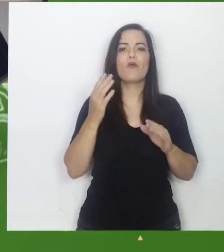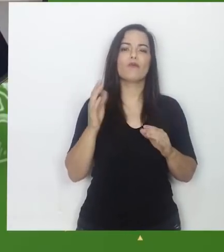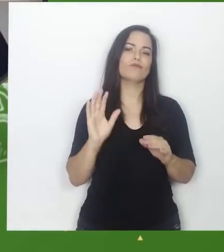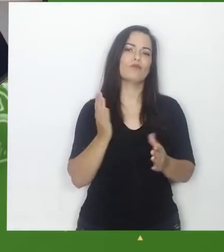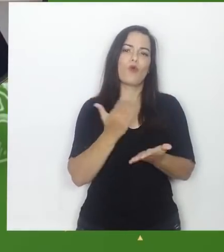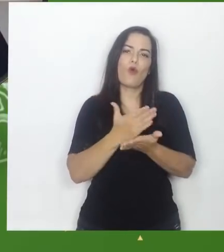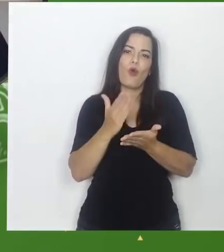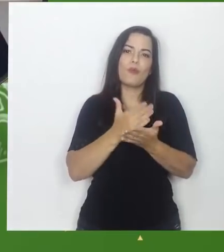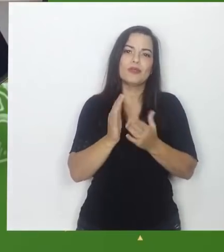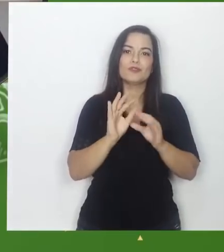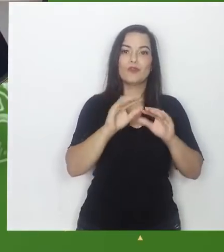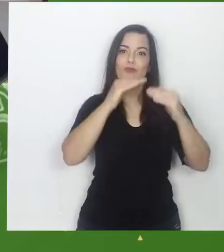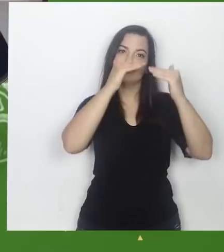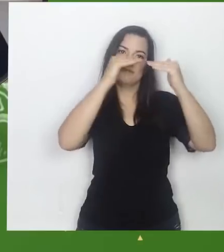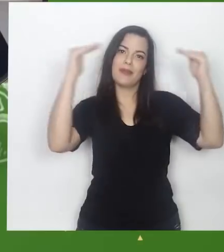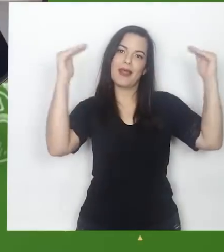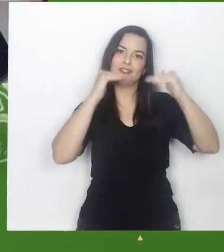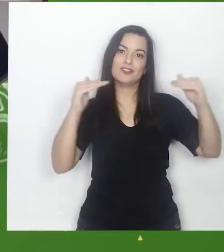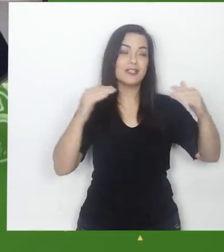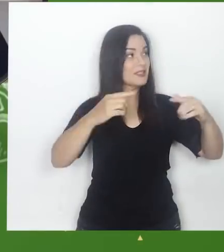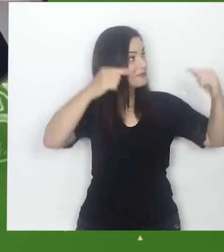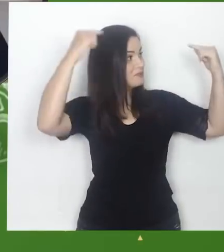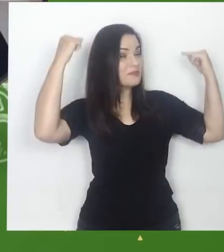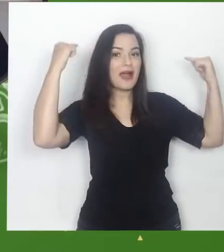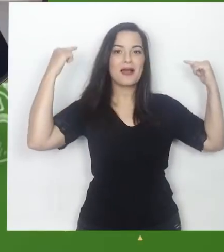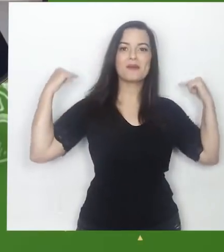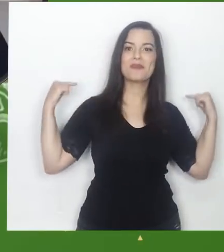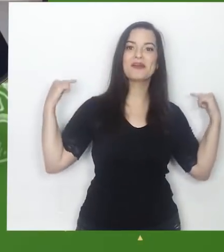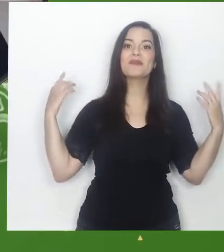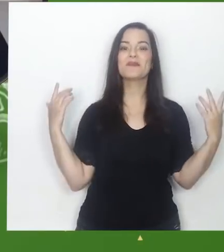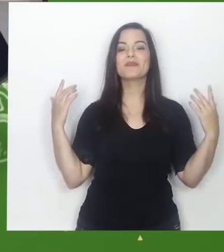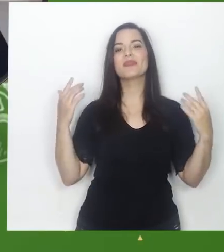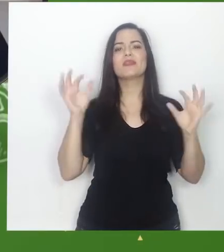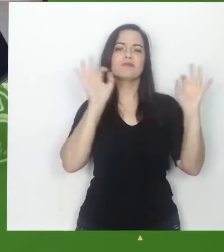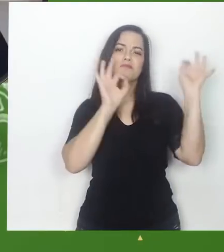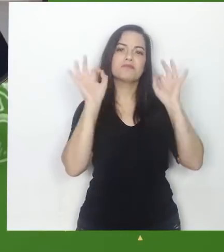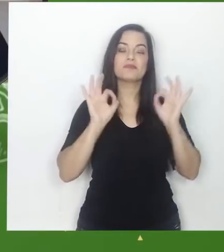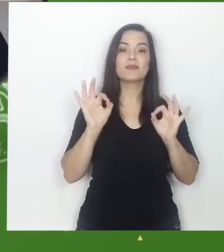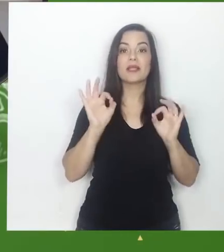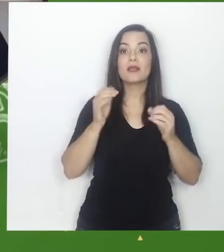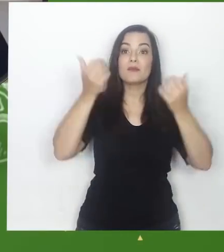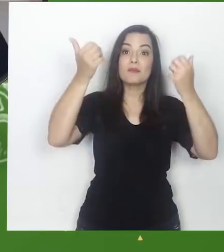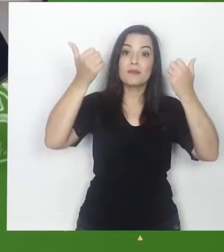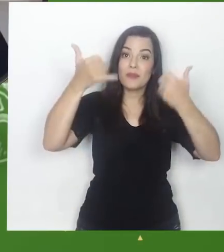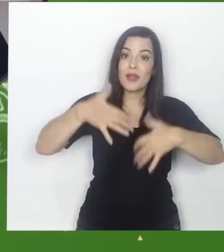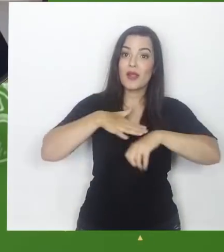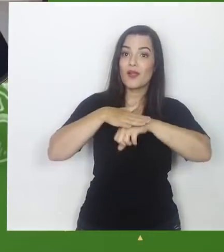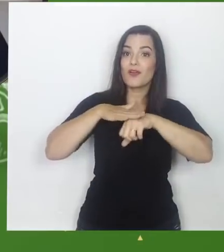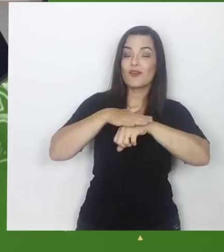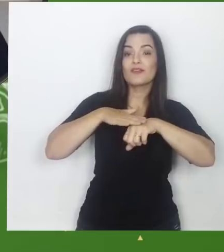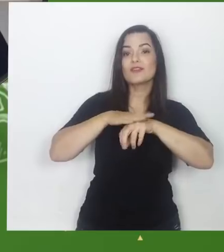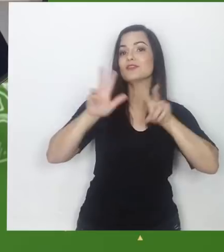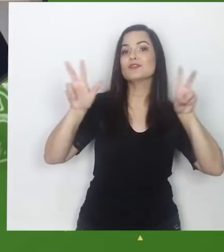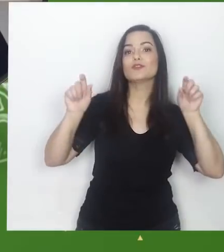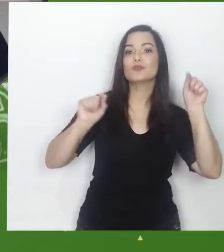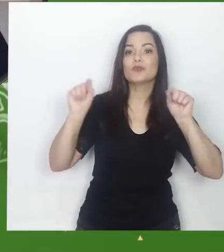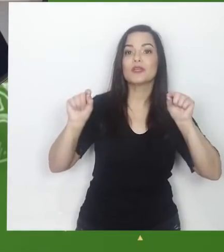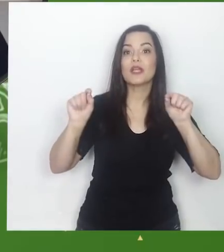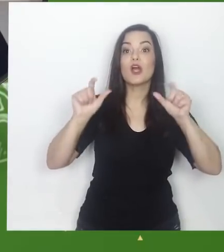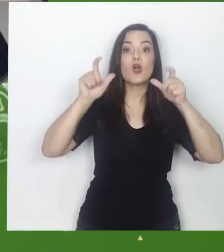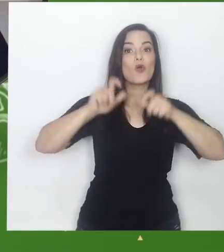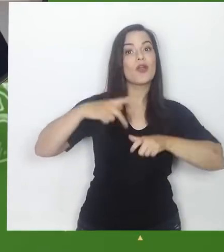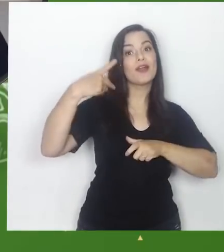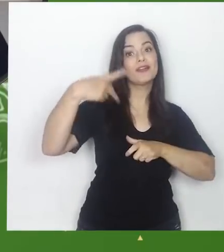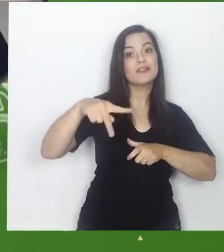tudo decorando para falar com vocês sobre o seu lugar no mundo, sobre as pessoas que estão à